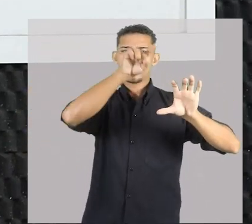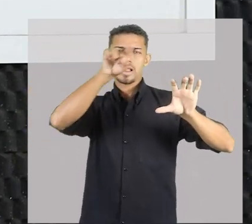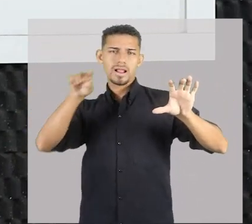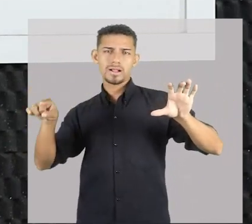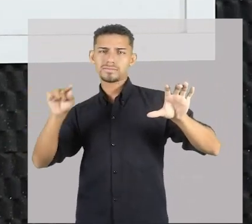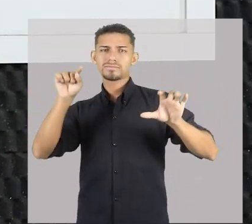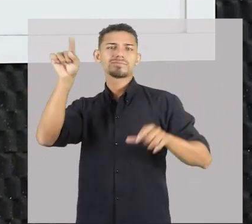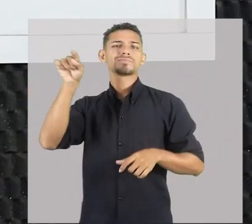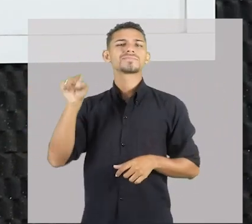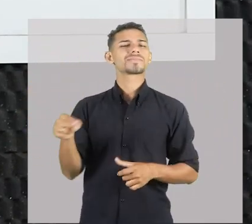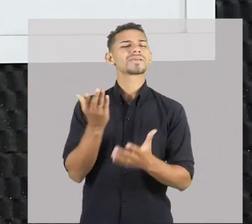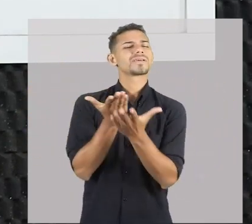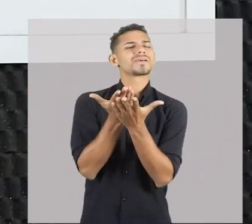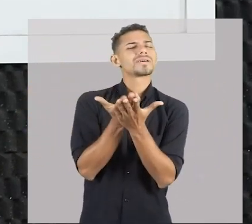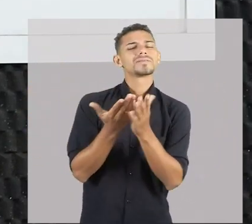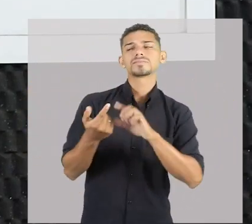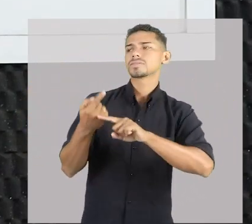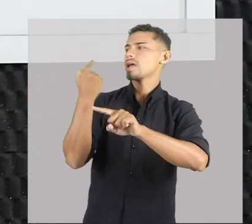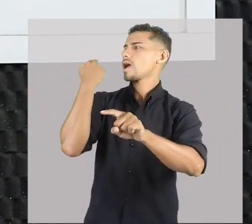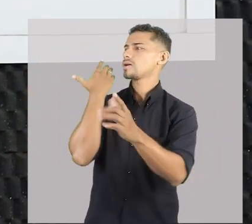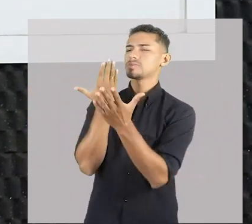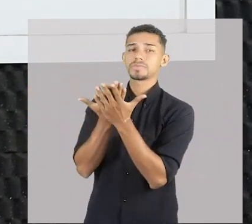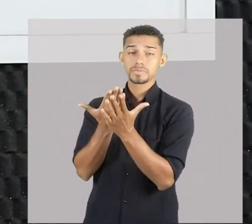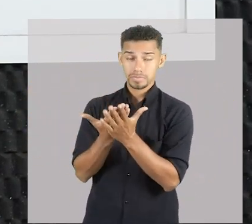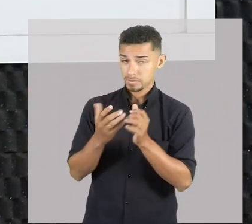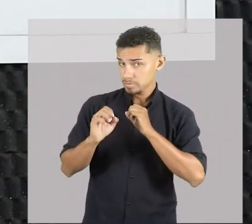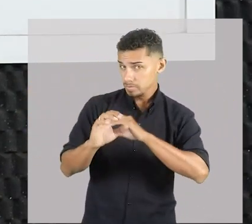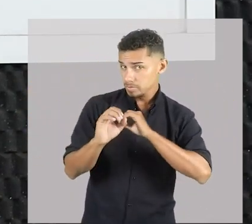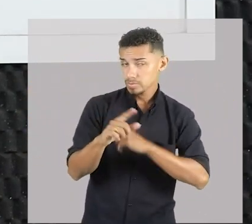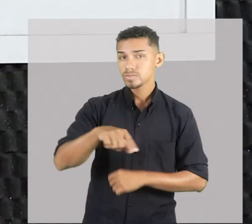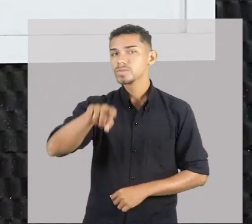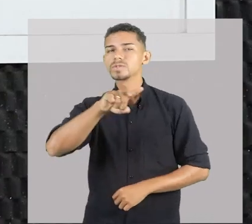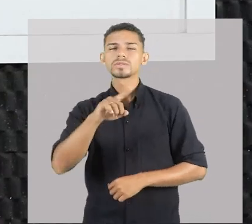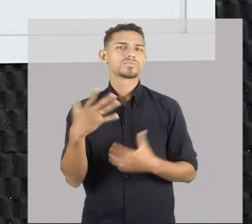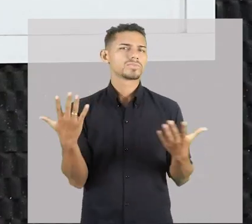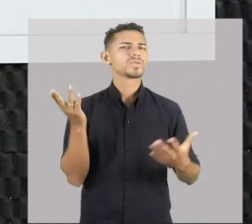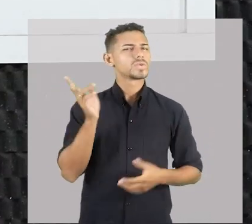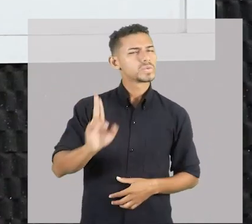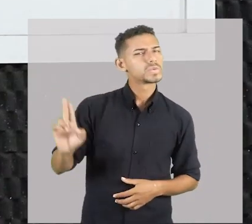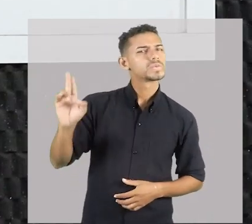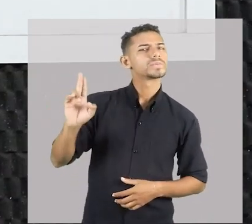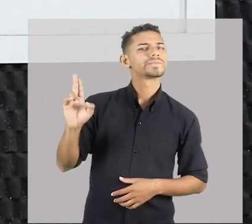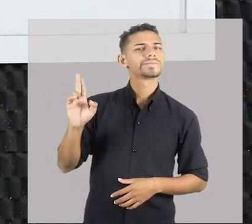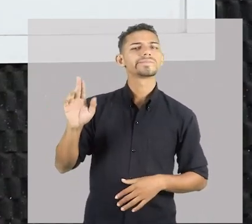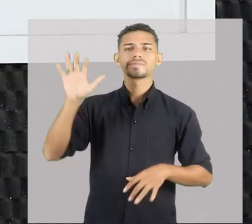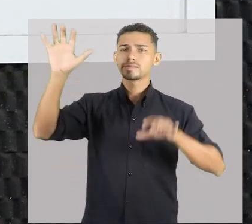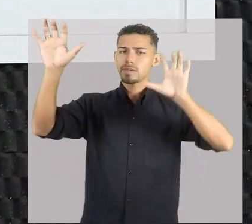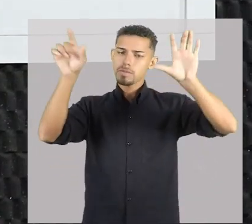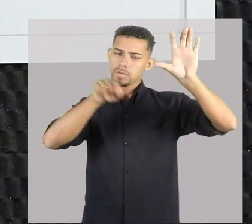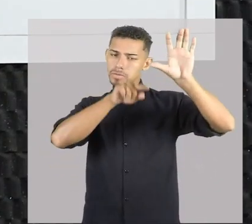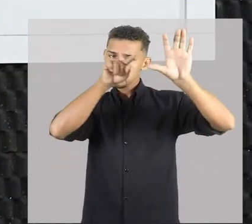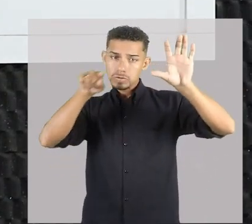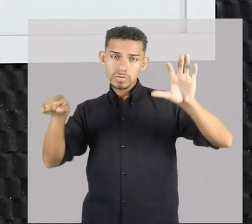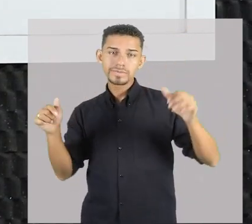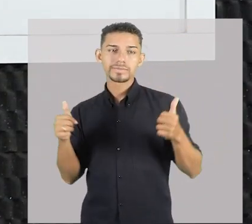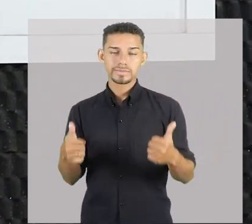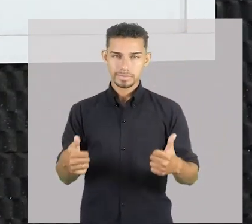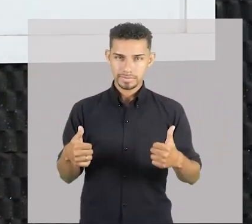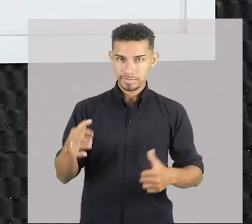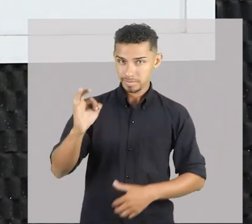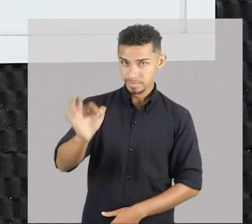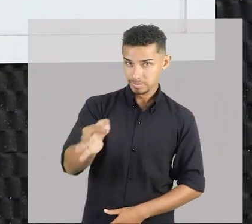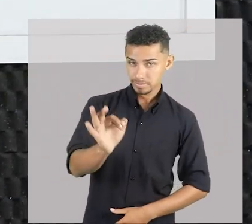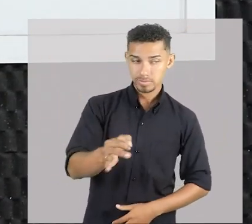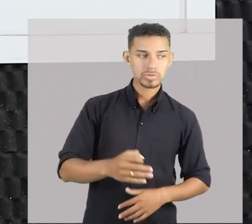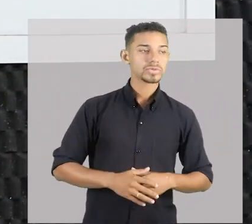que eu ensinei para vocês na aula passada. Tá bom? Falei para vocês, é muito utilizada essa regra de 3, certo? Então,